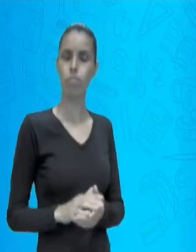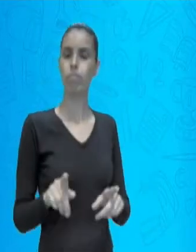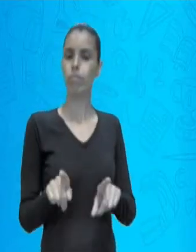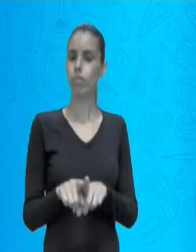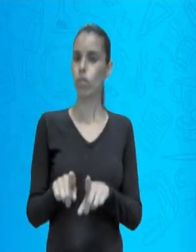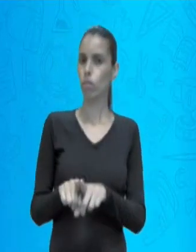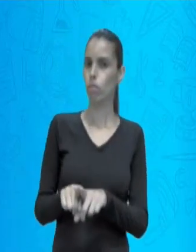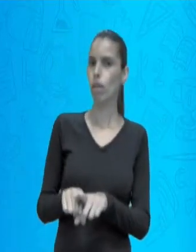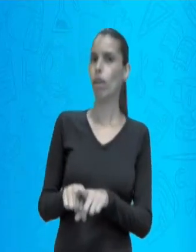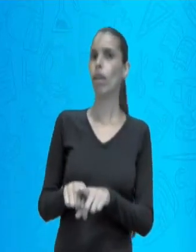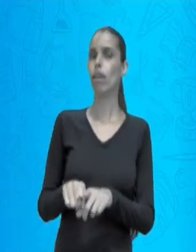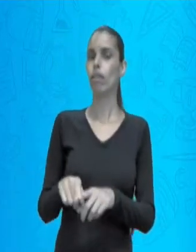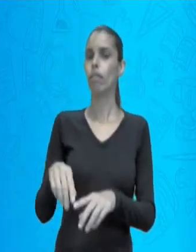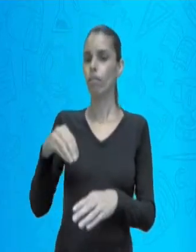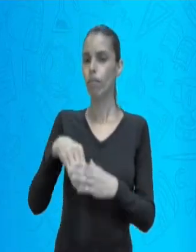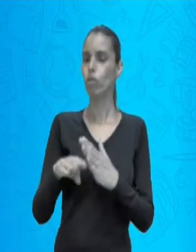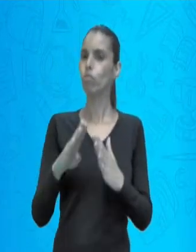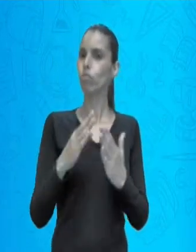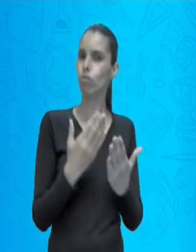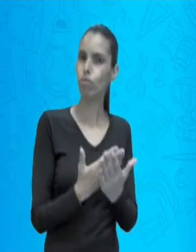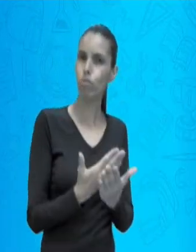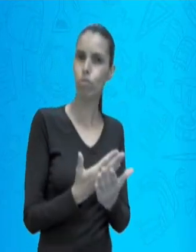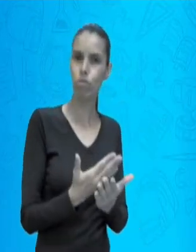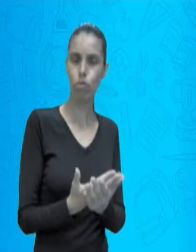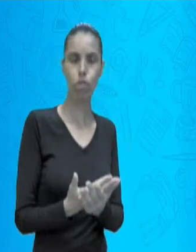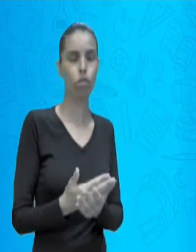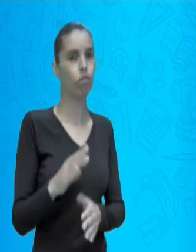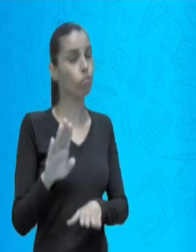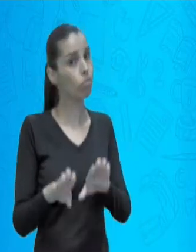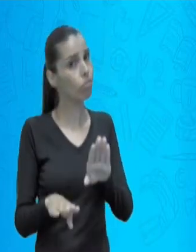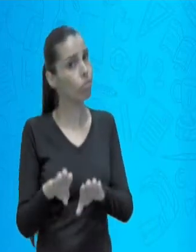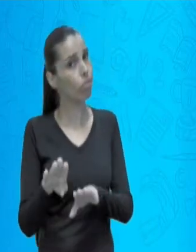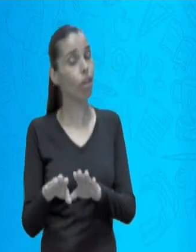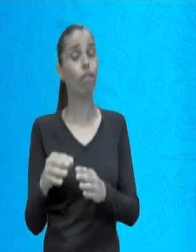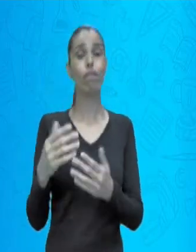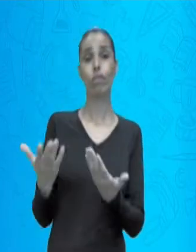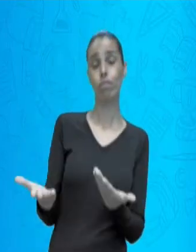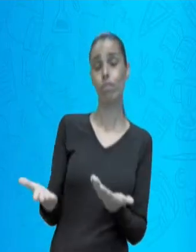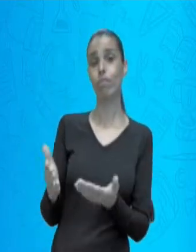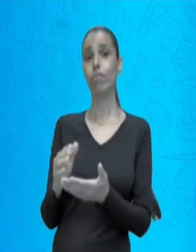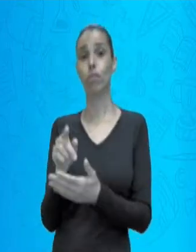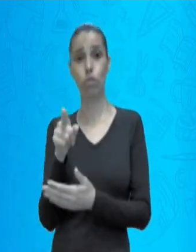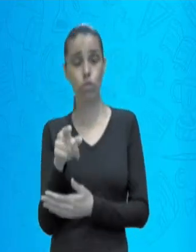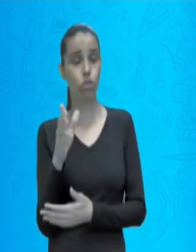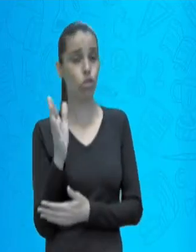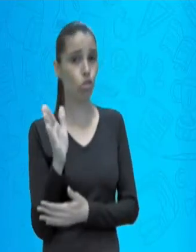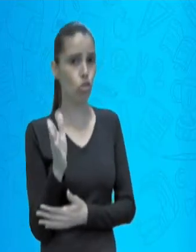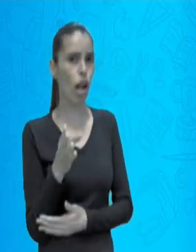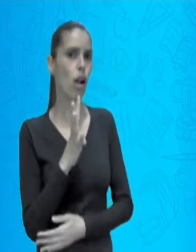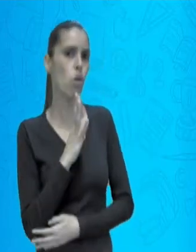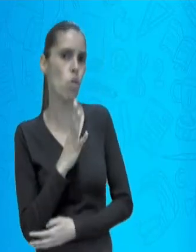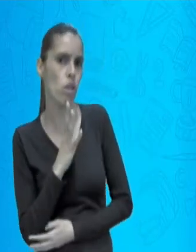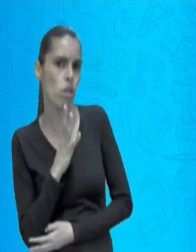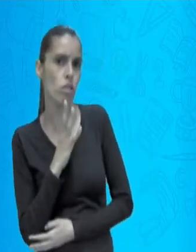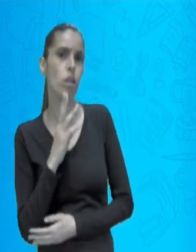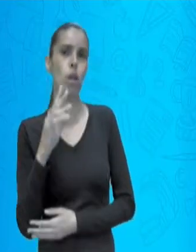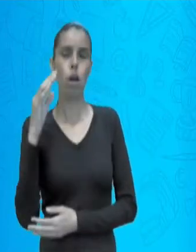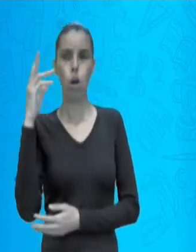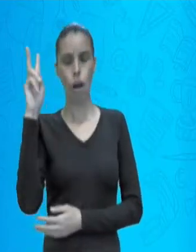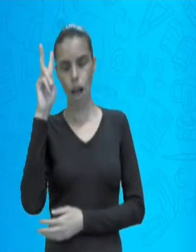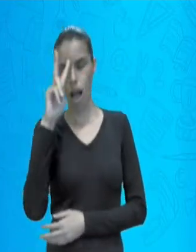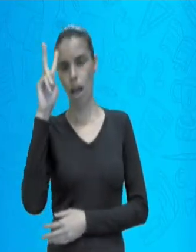em casa, você já leu a biografia sobre o autor do livro.